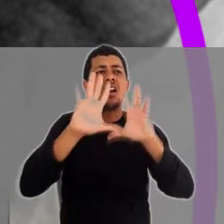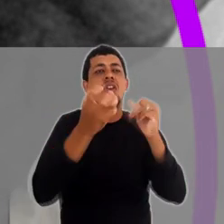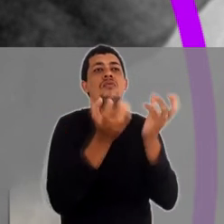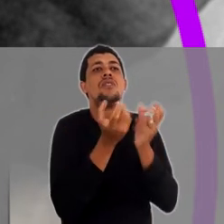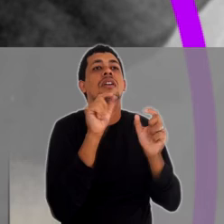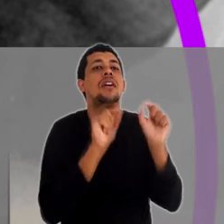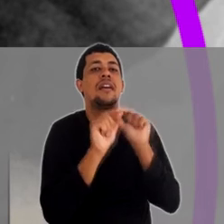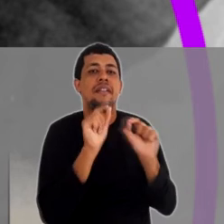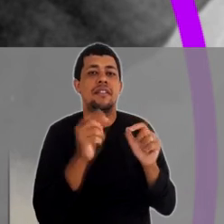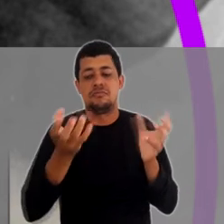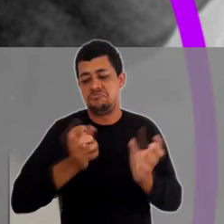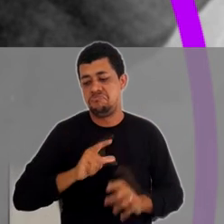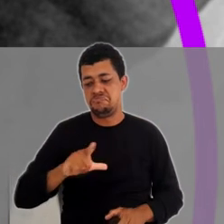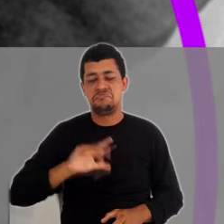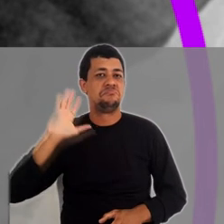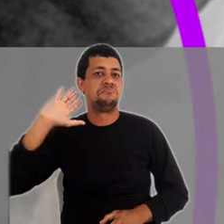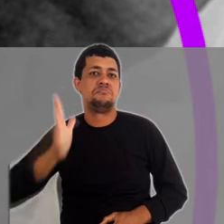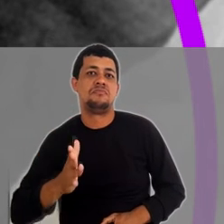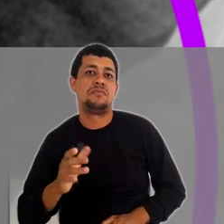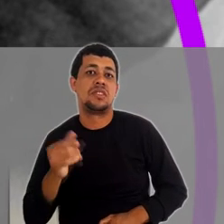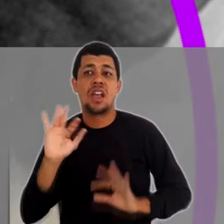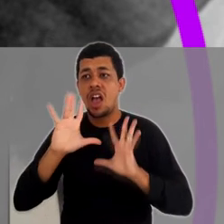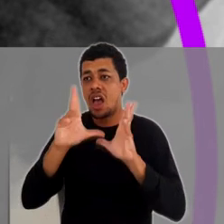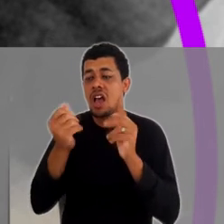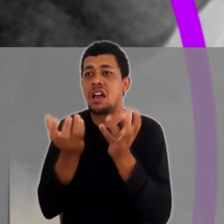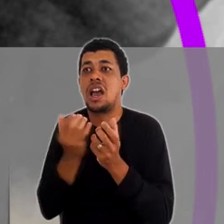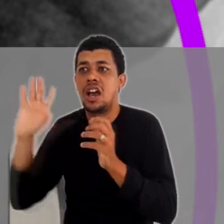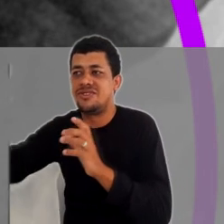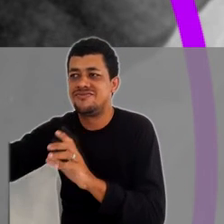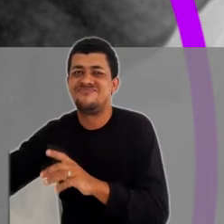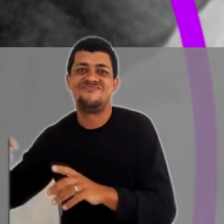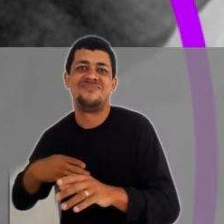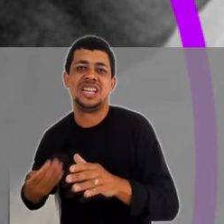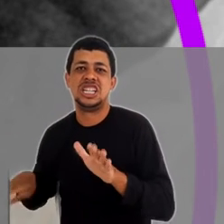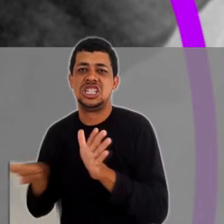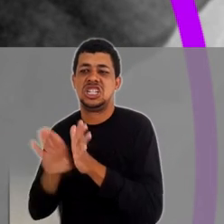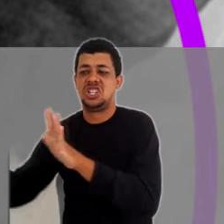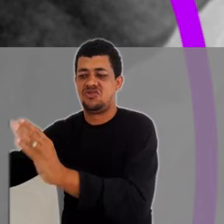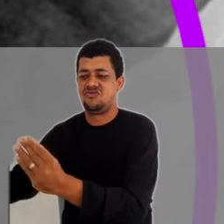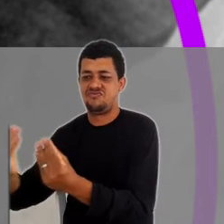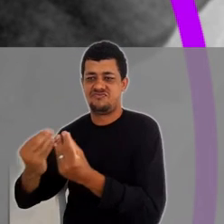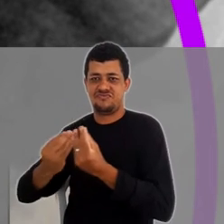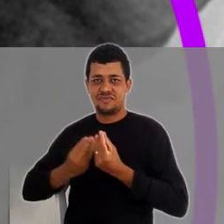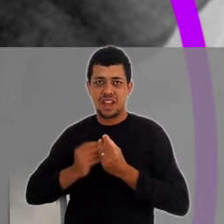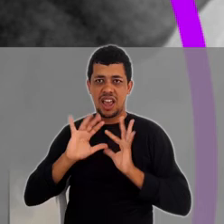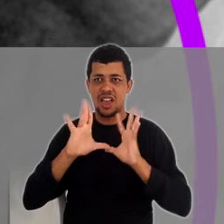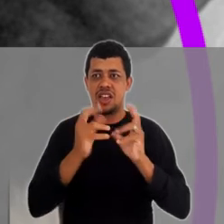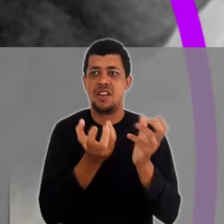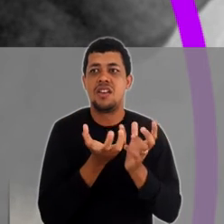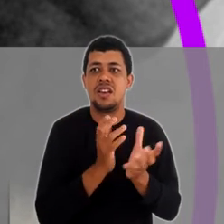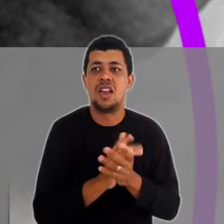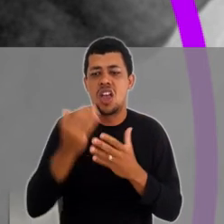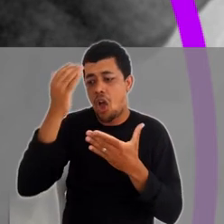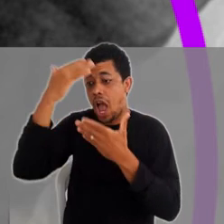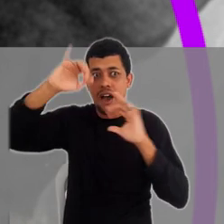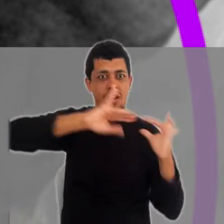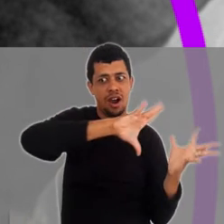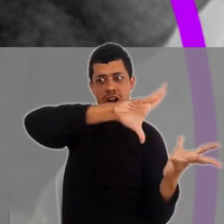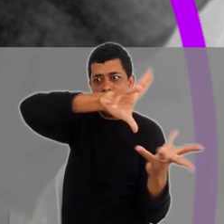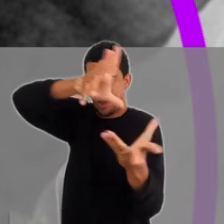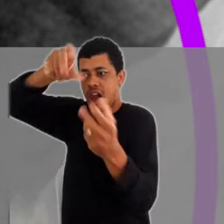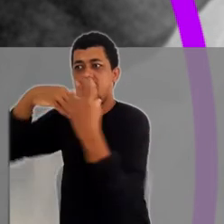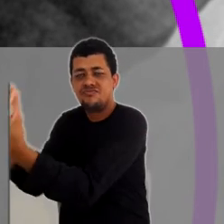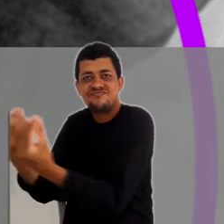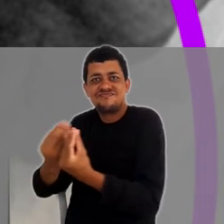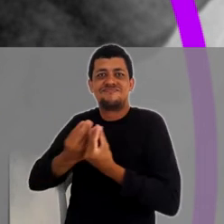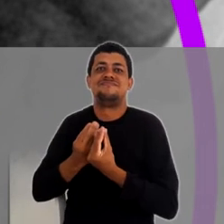Tudo que eu quero, eu tenho. Tudo que eu quero, vem até a mim. Mereço e atraio tudo que eu quero. Sou grata ao universo por